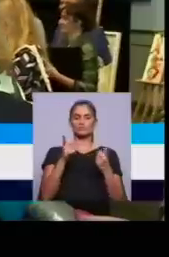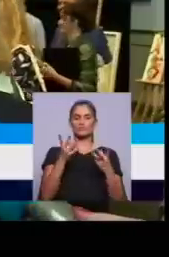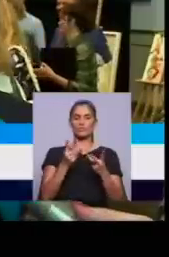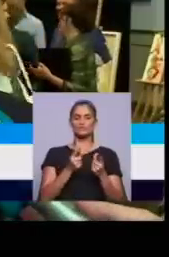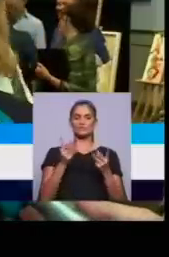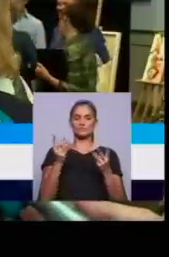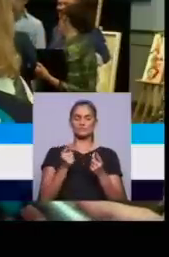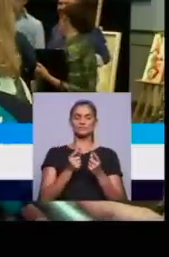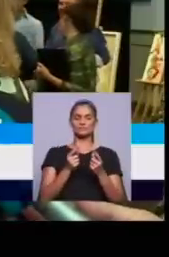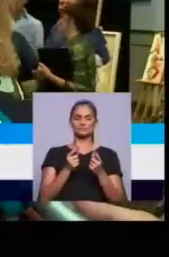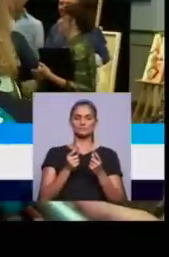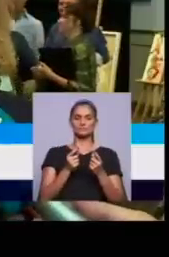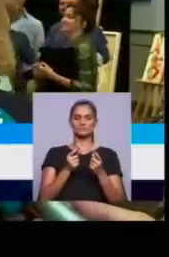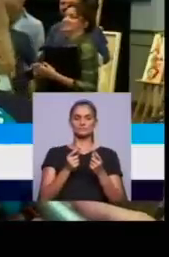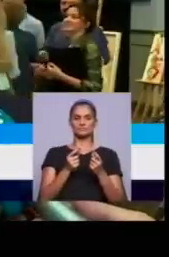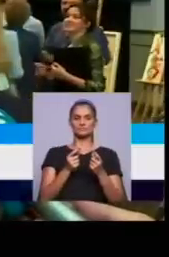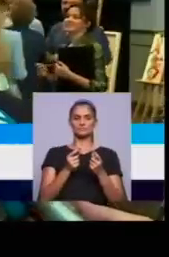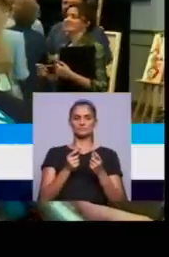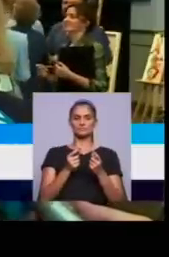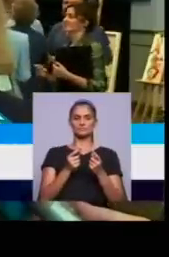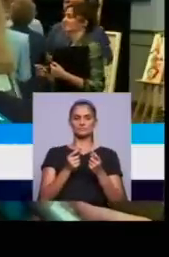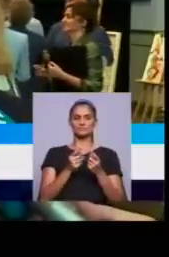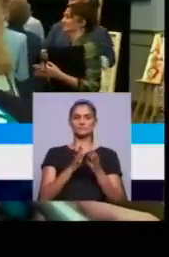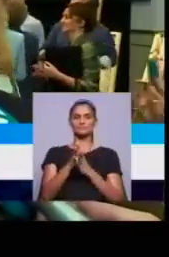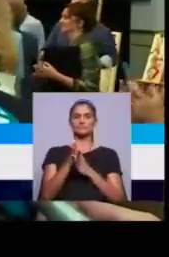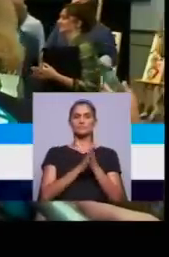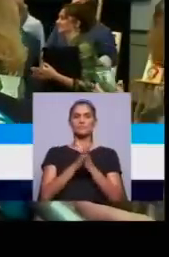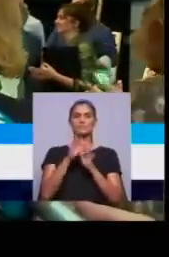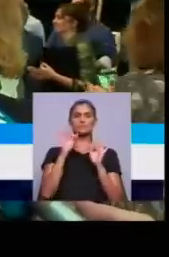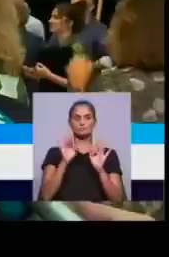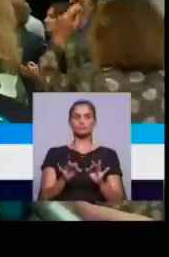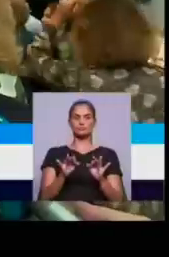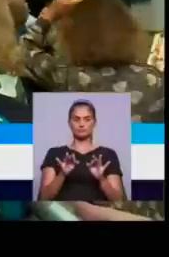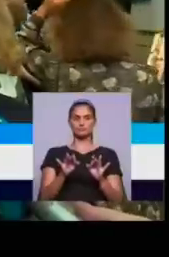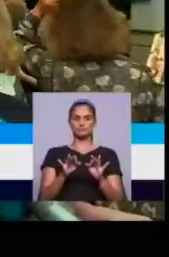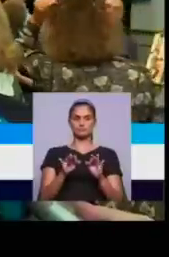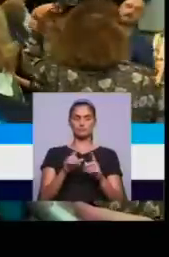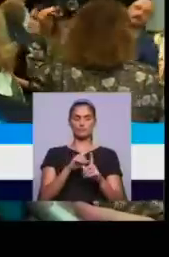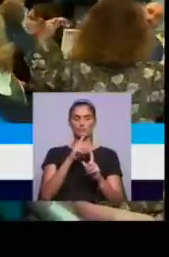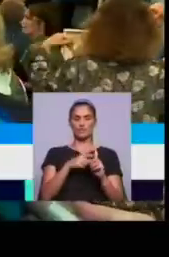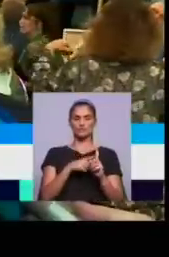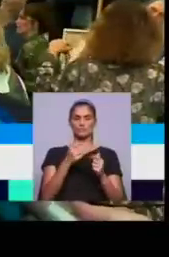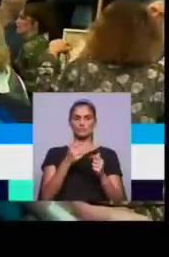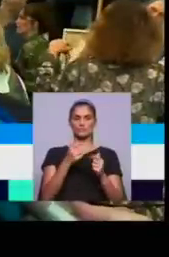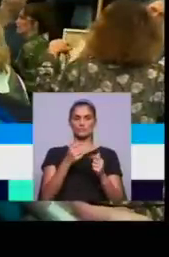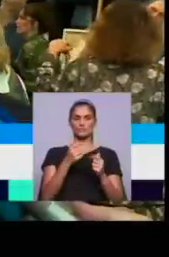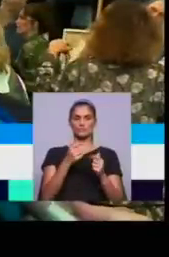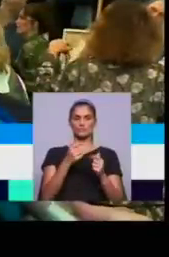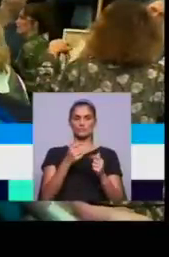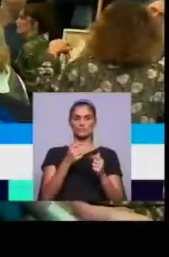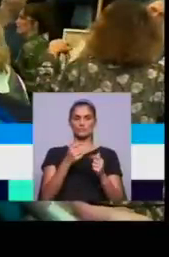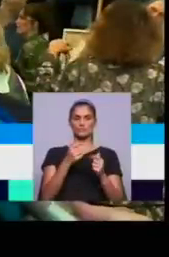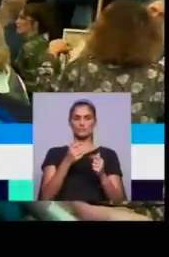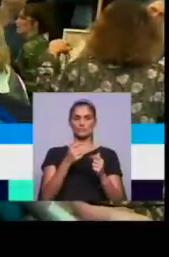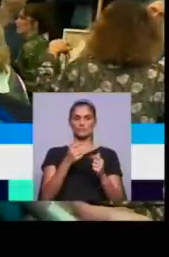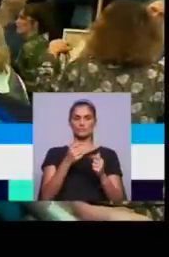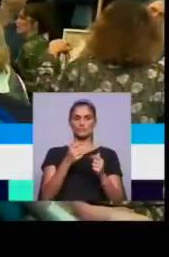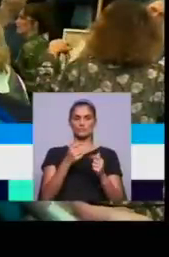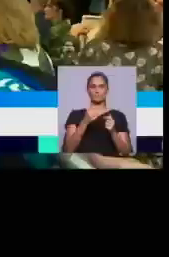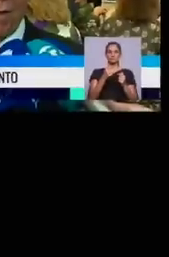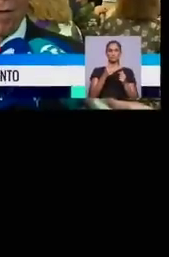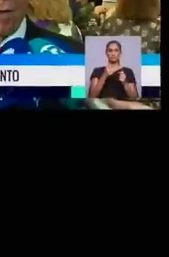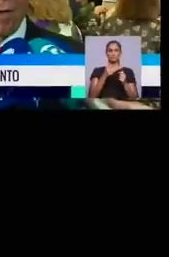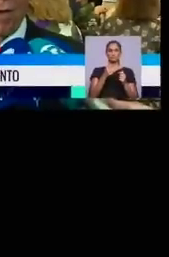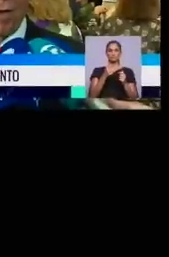orçamento é um orçamento que tira proveito do ano melhor de 2022 já vamos falar